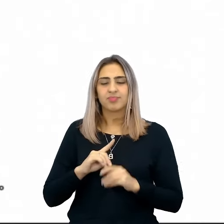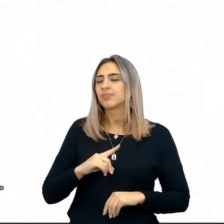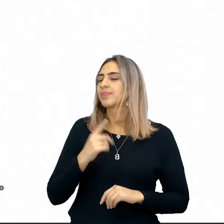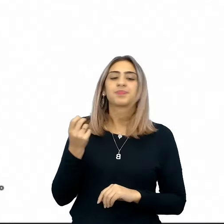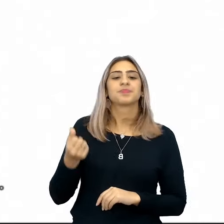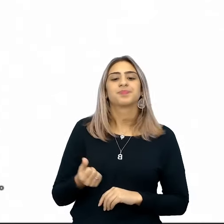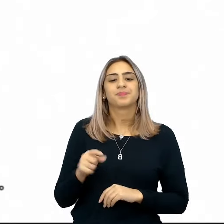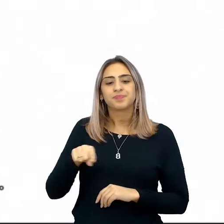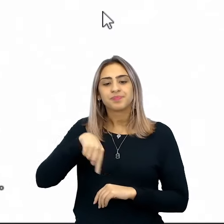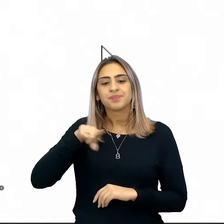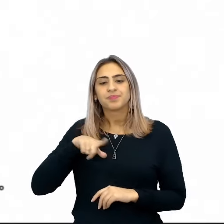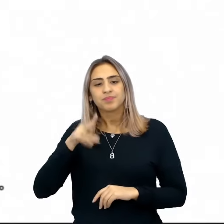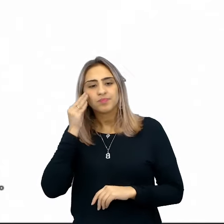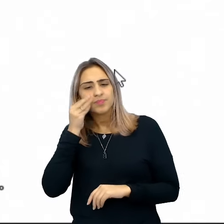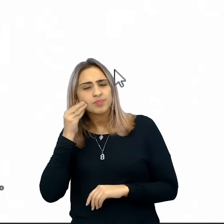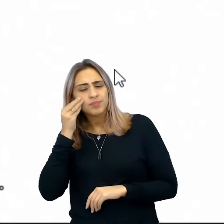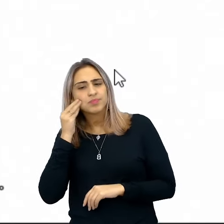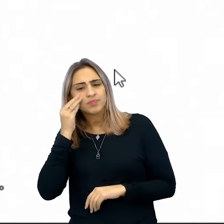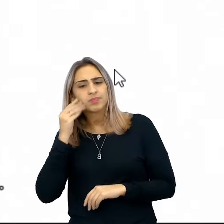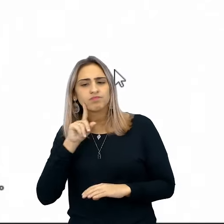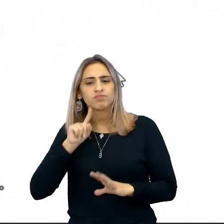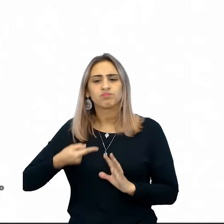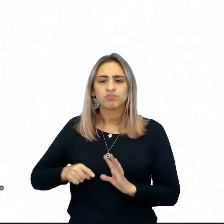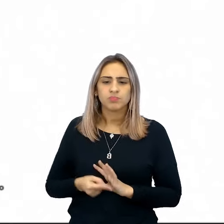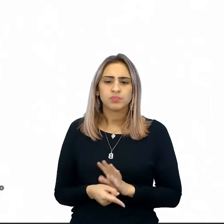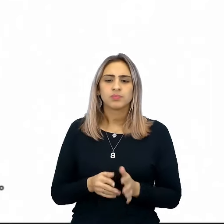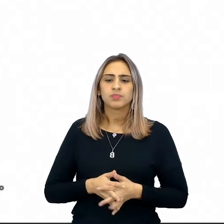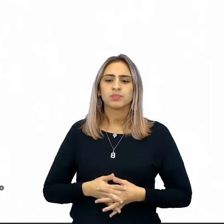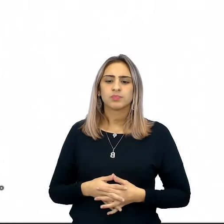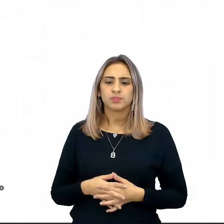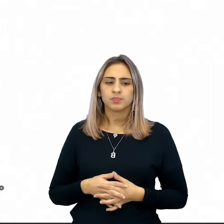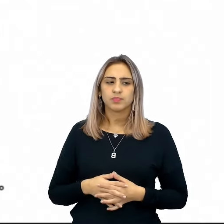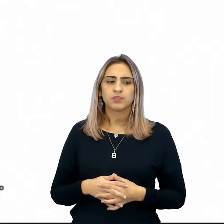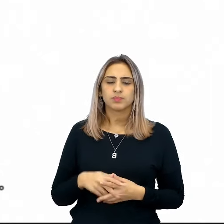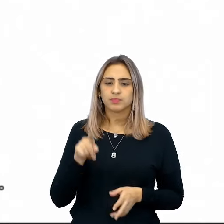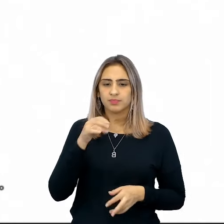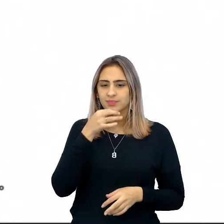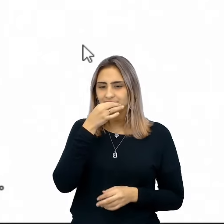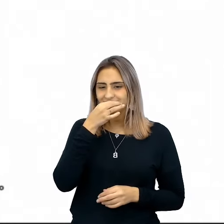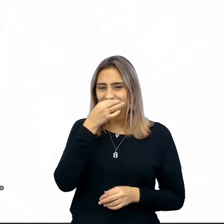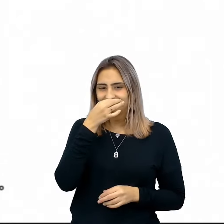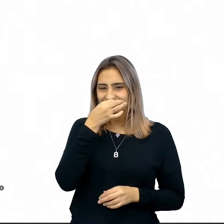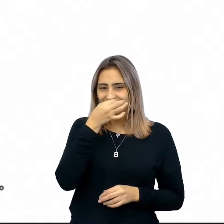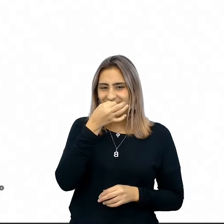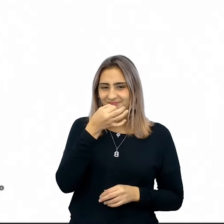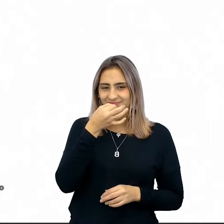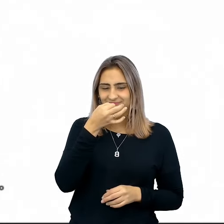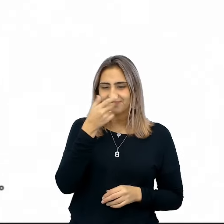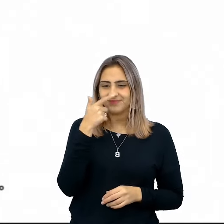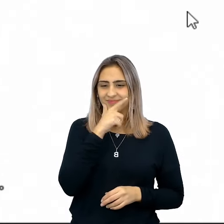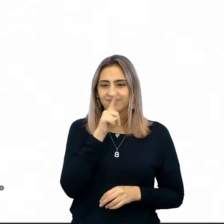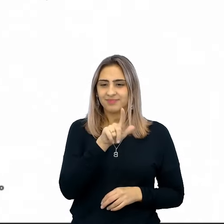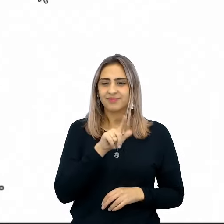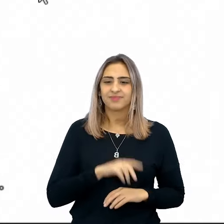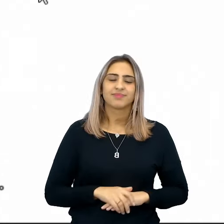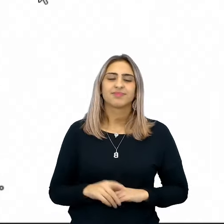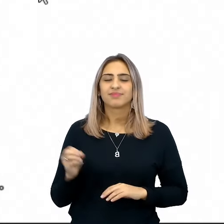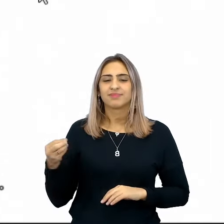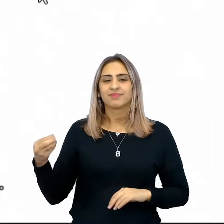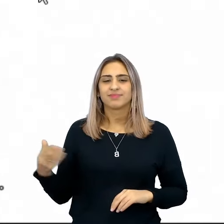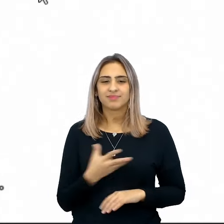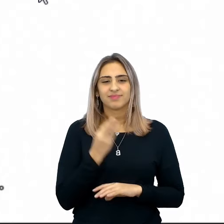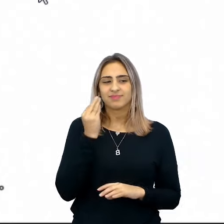aí você tem a oportunidade de dar uma aprofundada nesse assunto, tá, e conseguir trazer